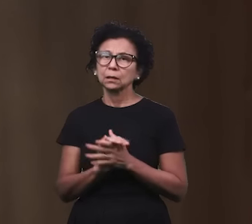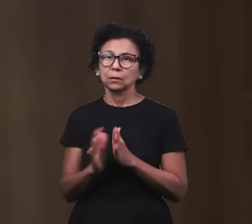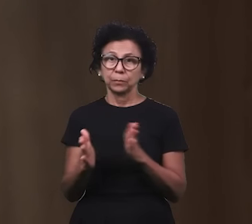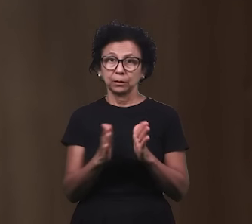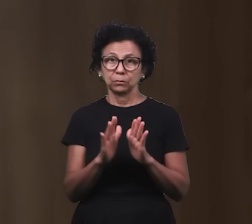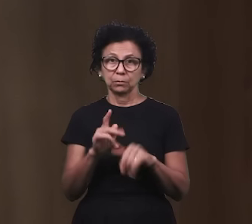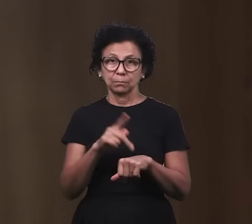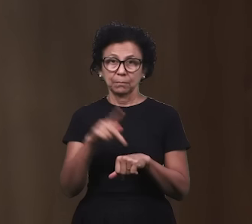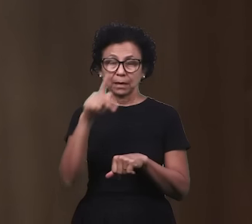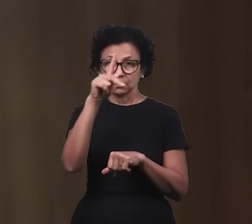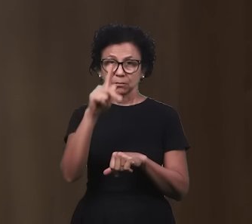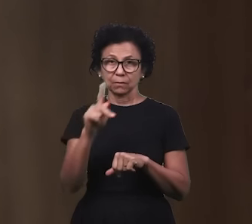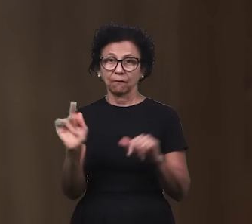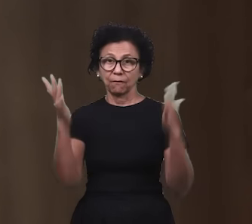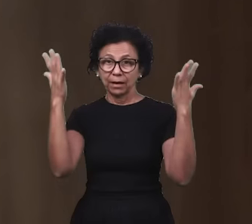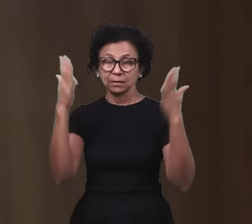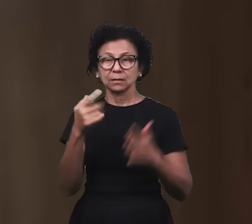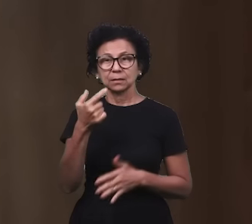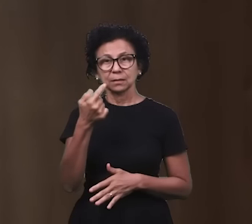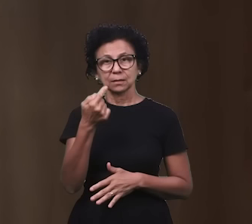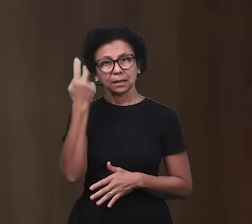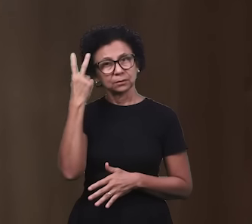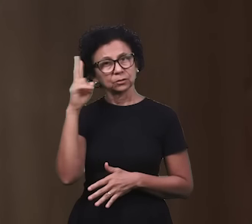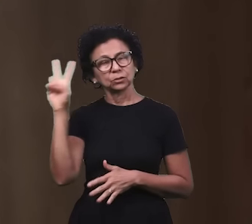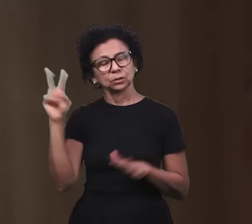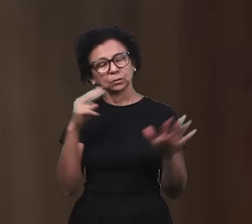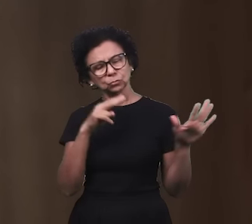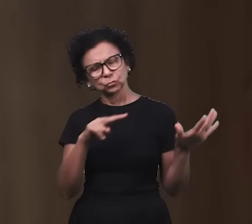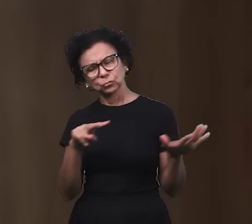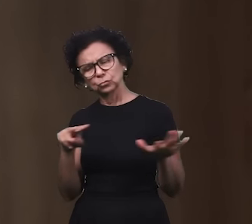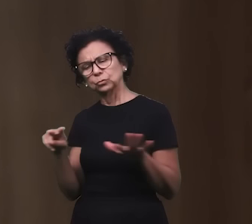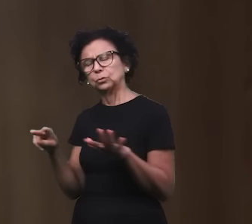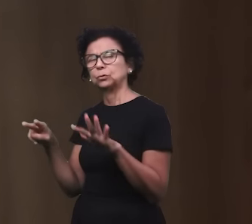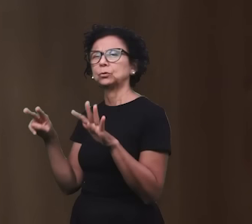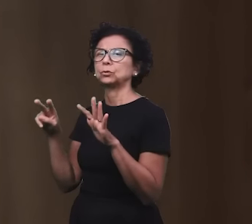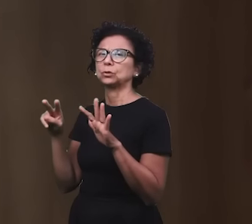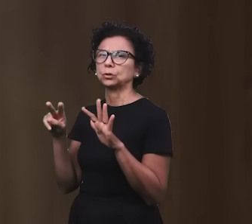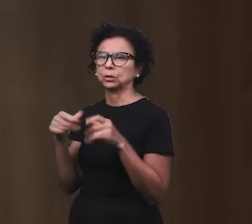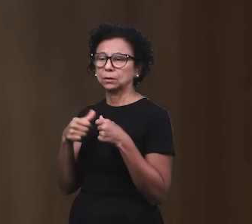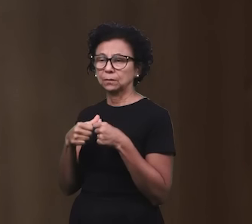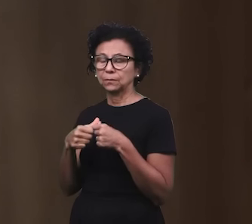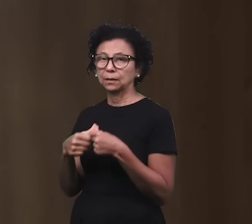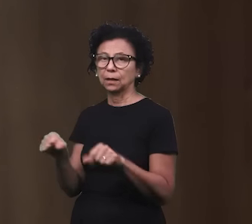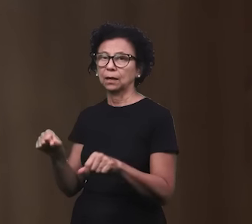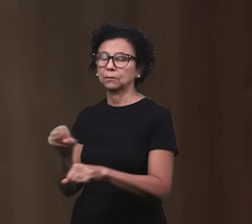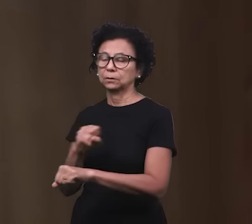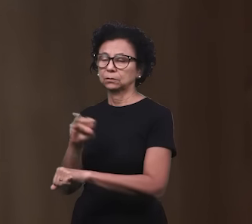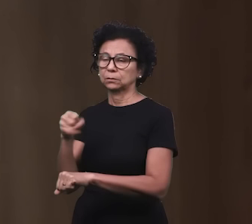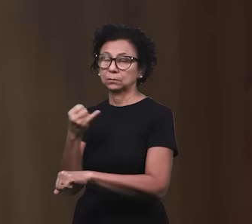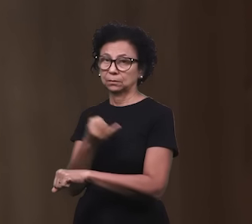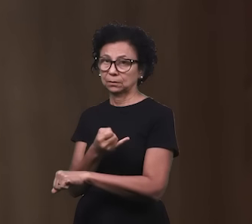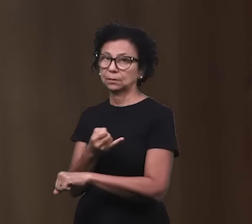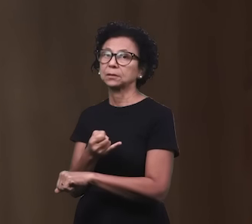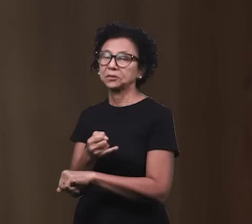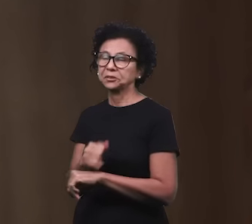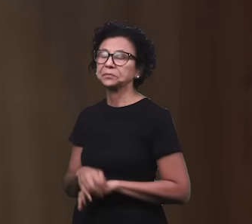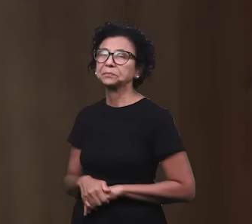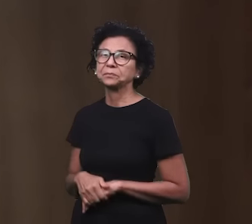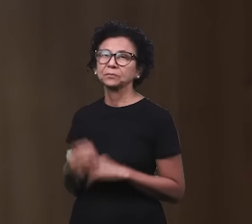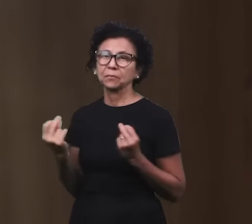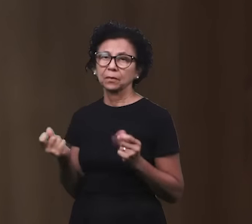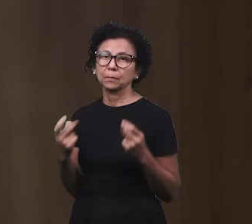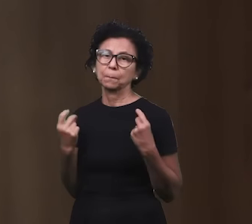dias. Então, eles ficavam um período grande em Jerusalém, né, ali indo,